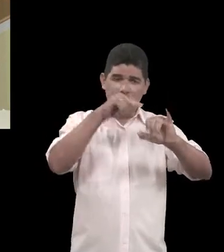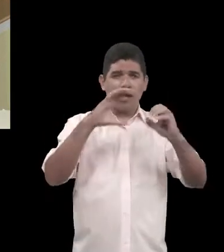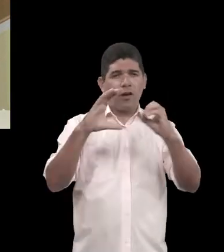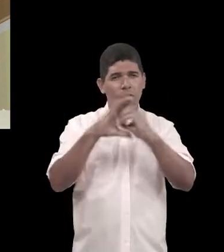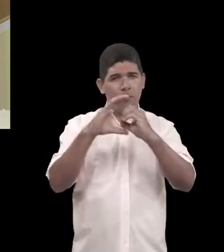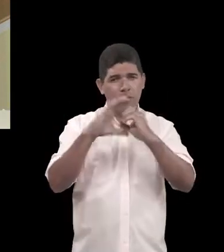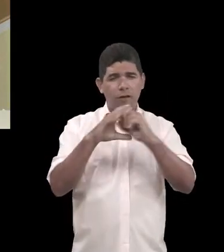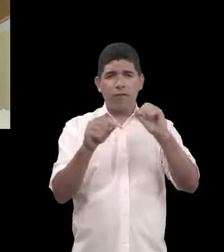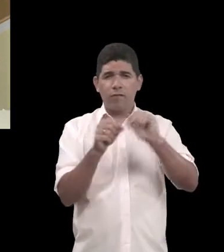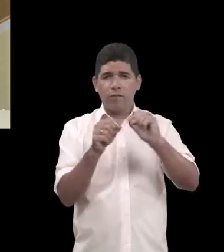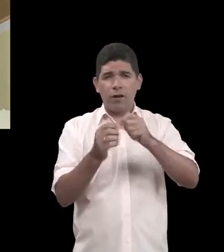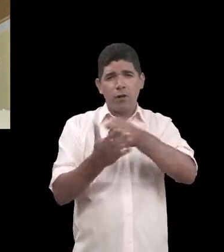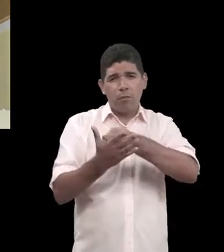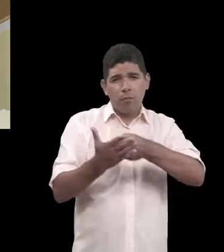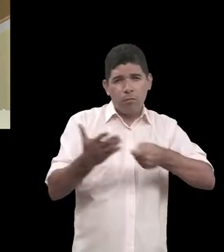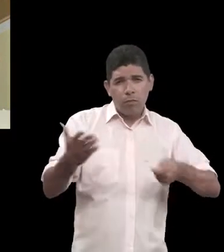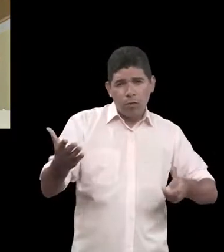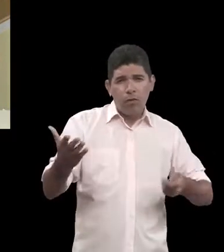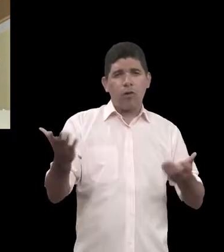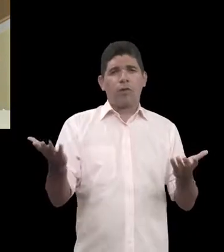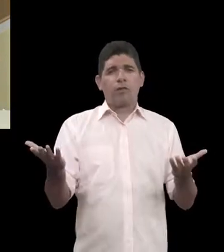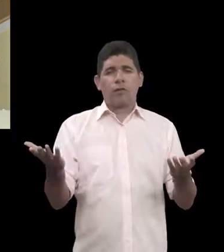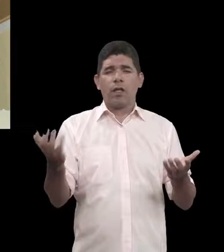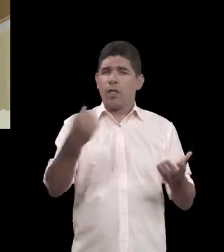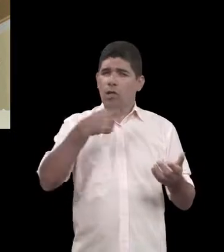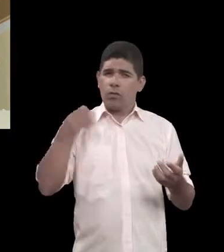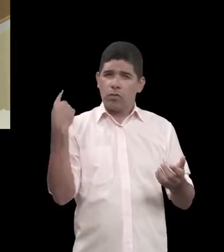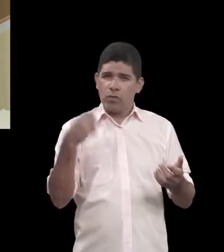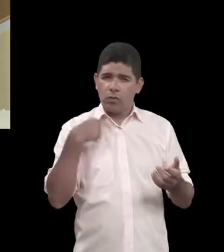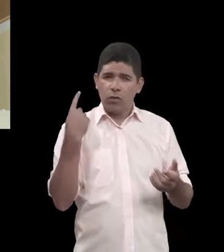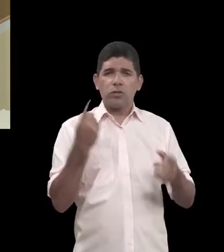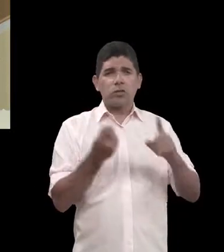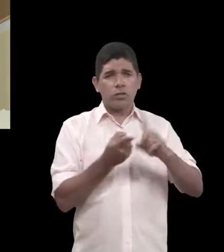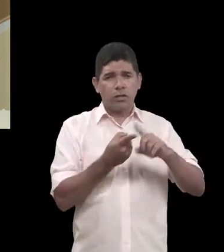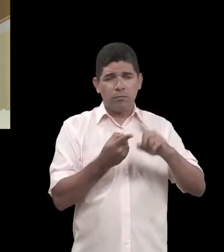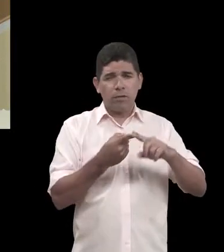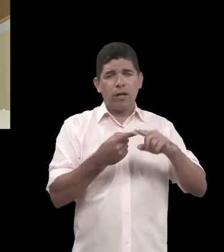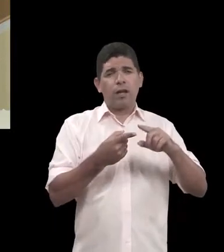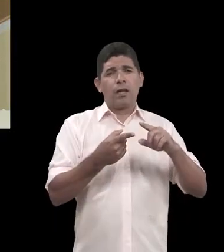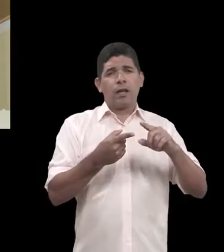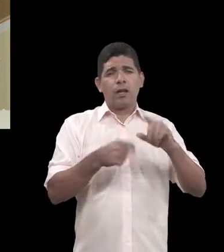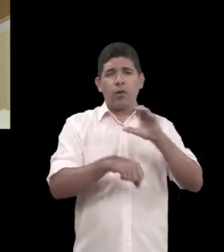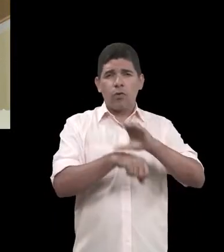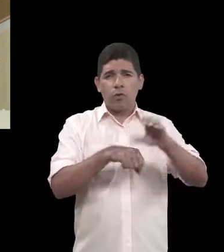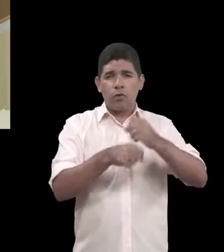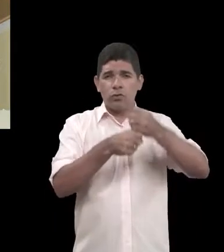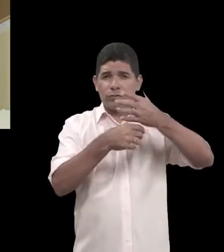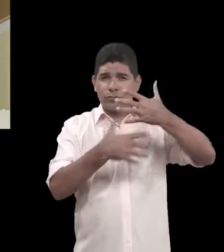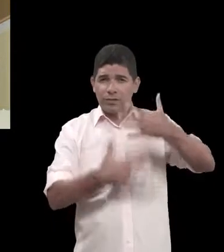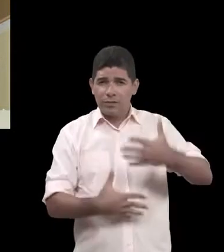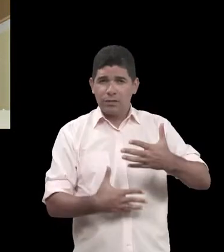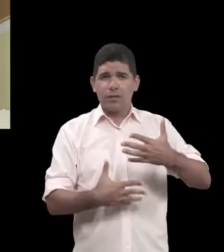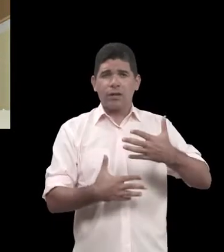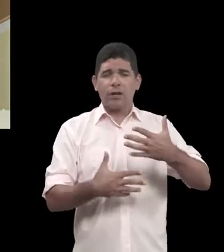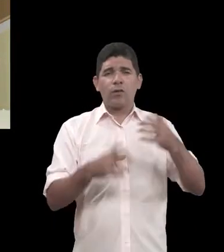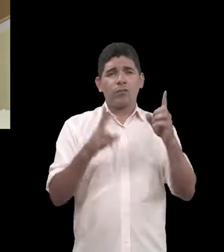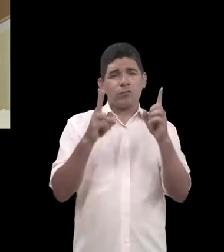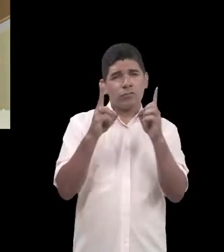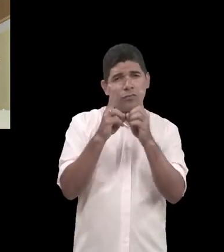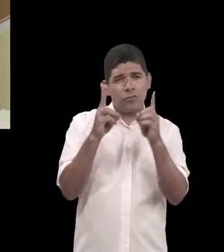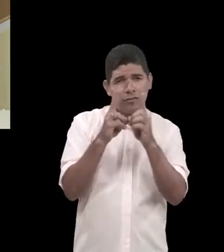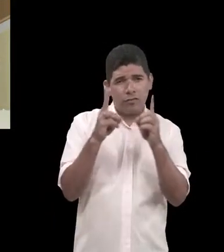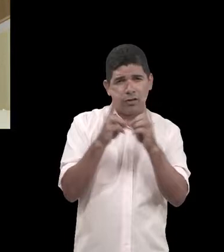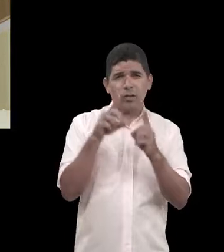prova, né. Nós estamos sempre ofertando cursos de extensão na universidade, né? Quem tem interesse, entra